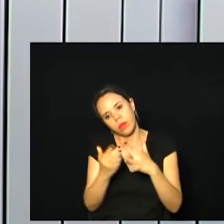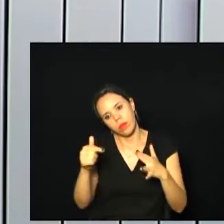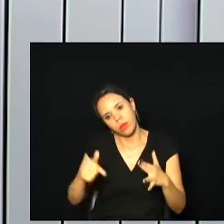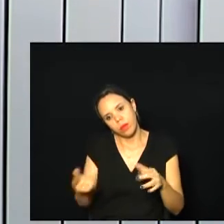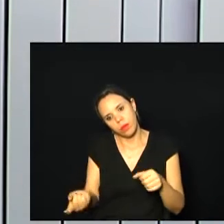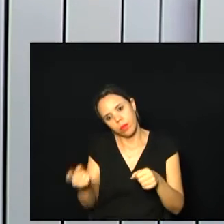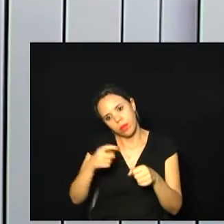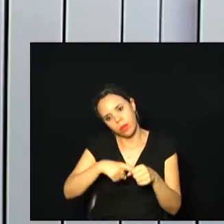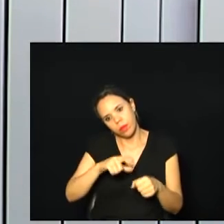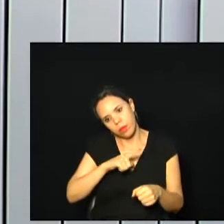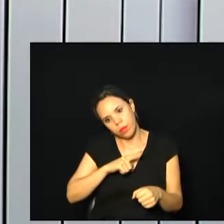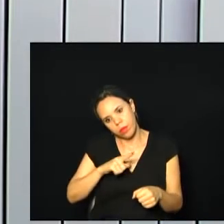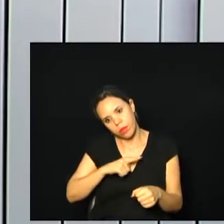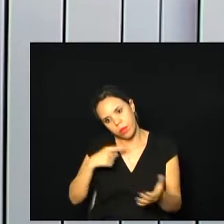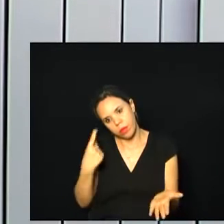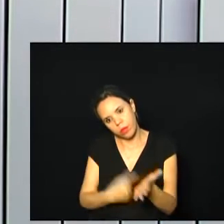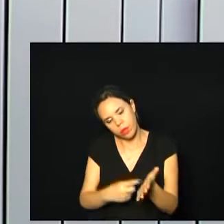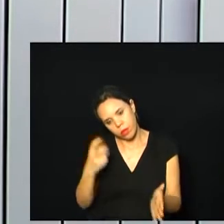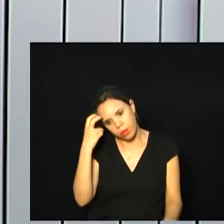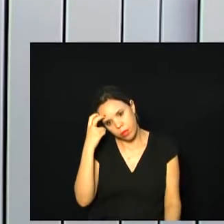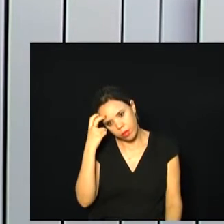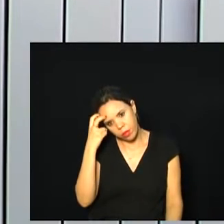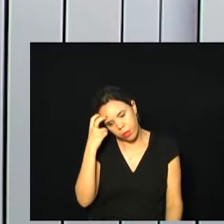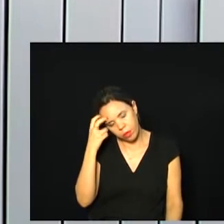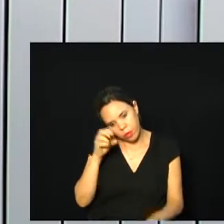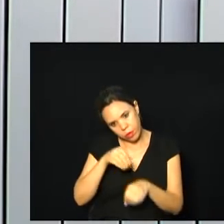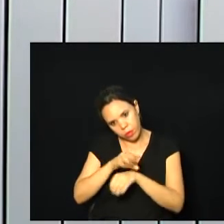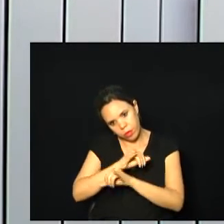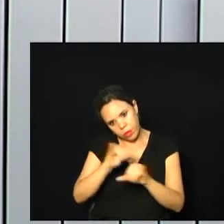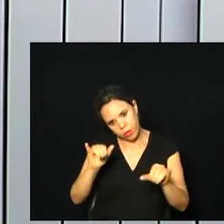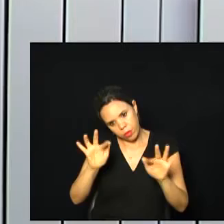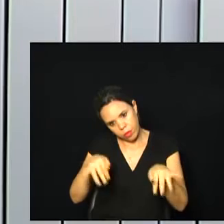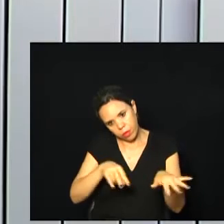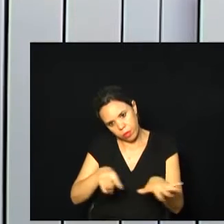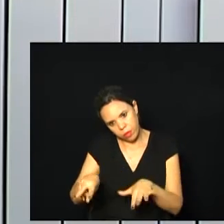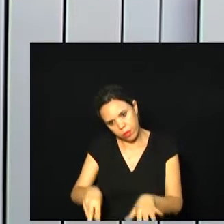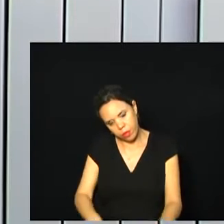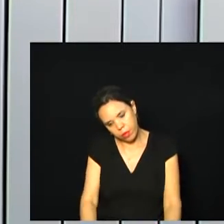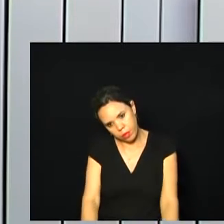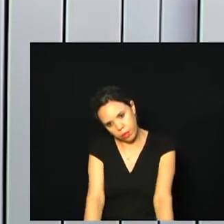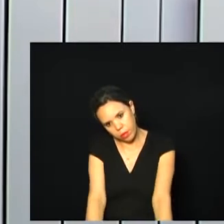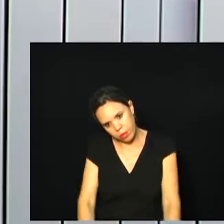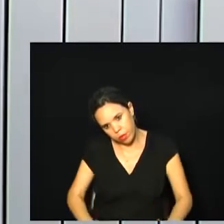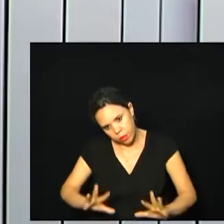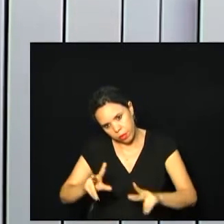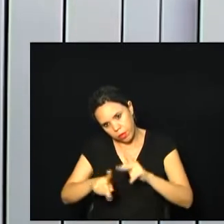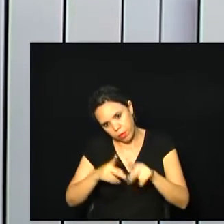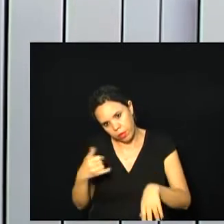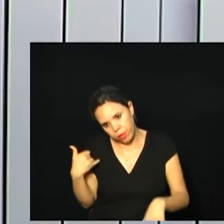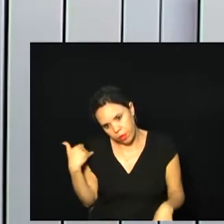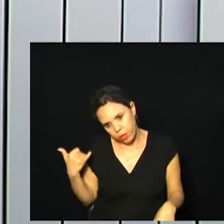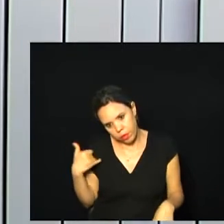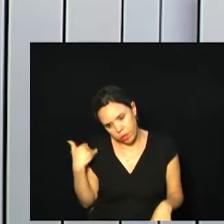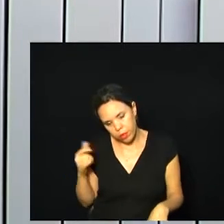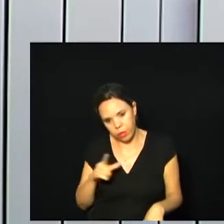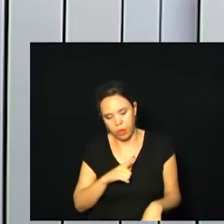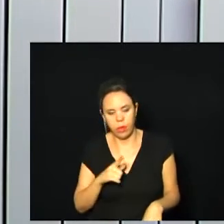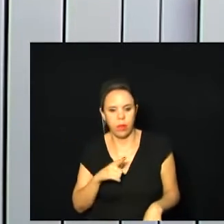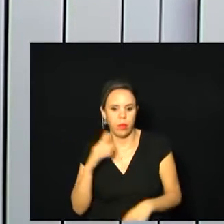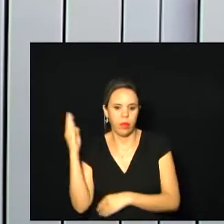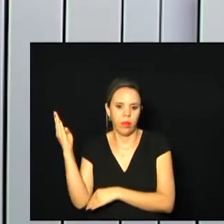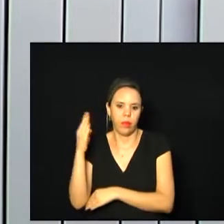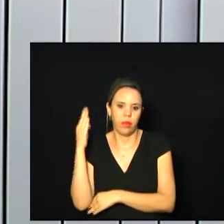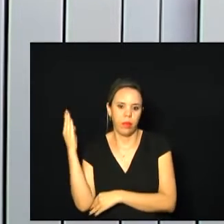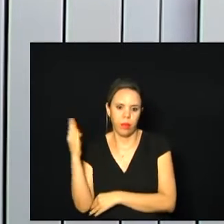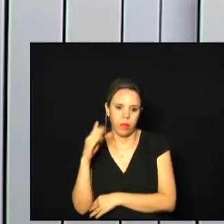e na volta tem a agenda cultural com dicas para o seu fim de semana para todas as idades. Tem previsão do